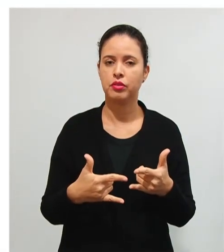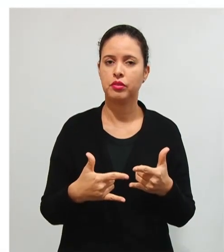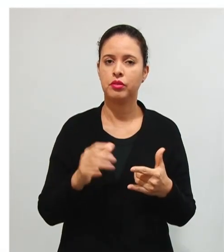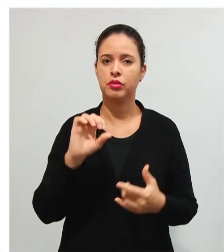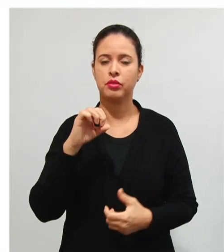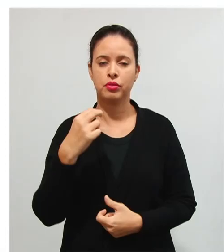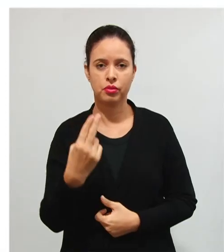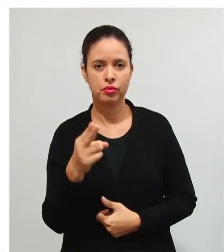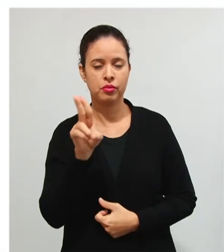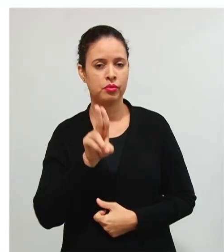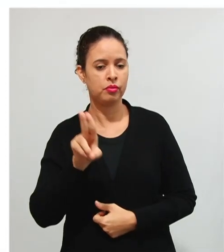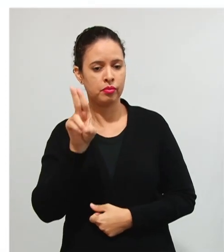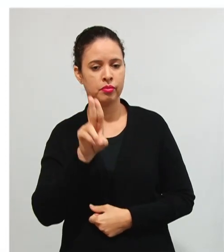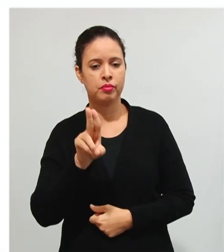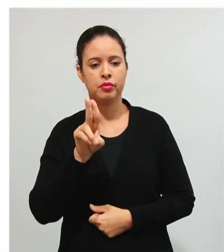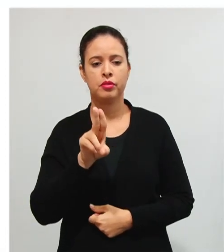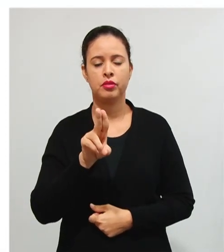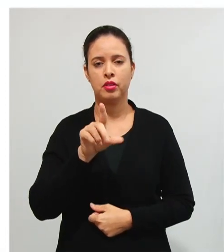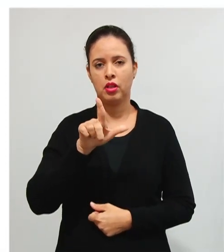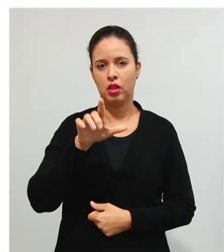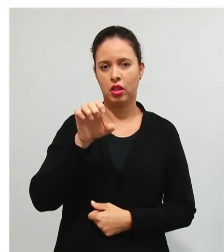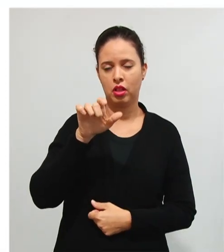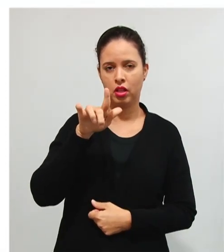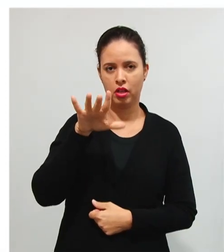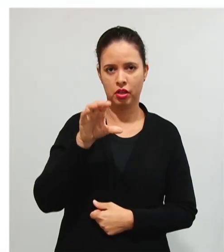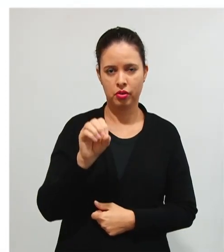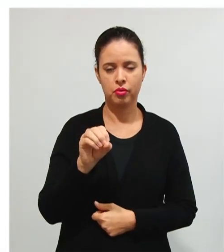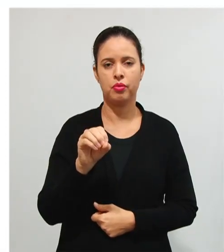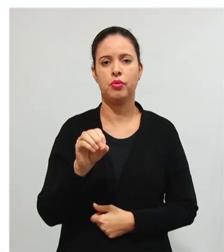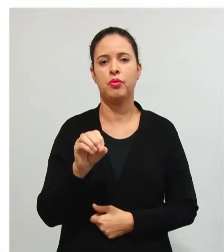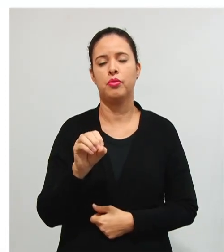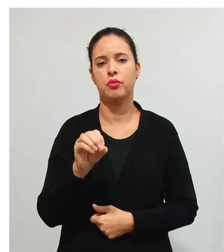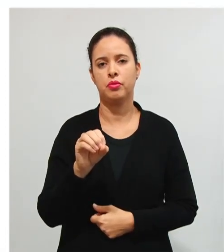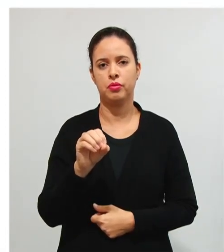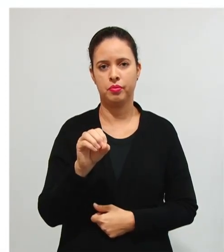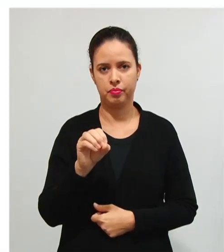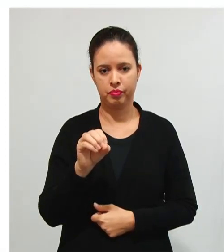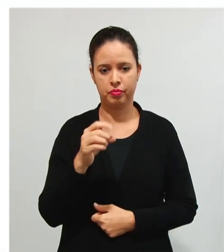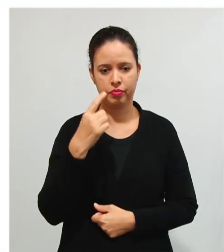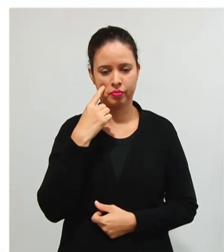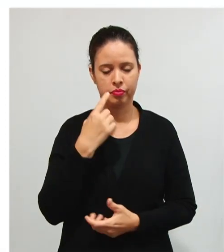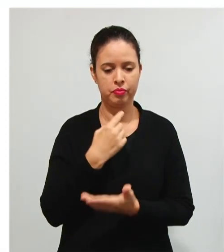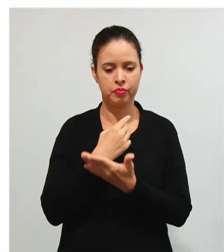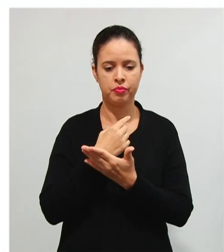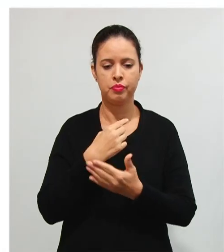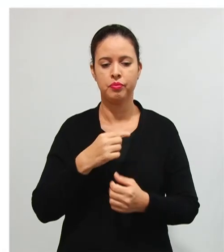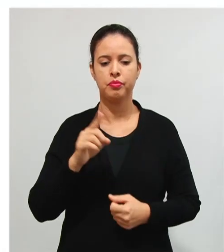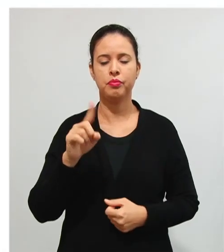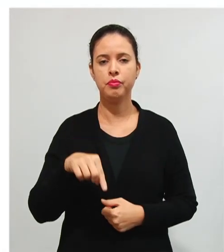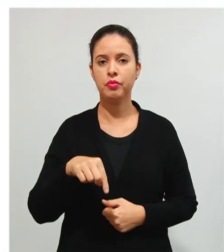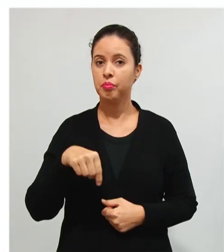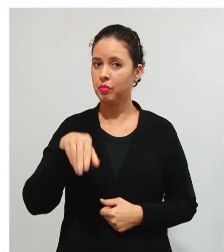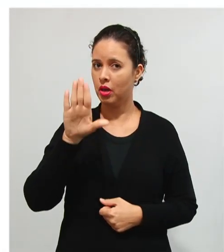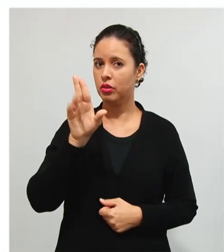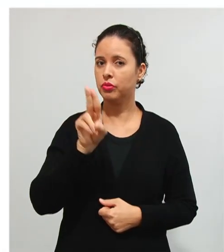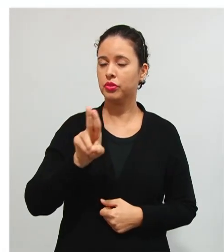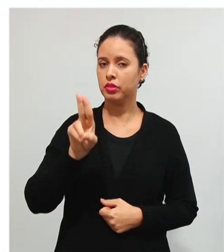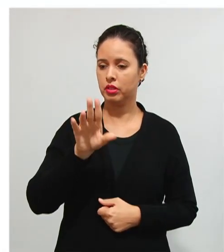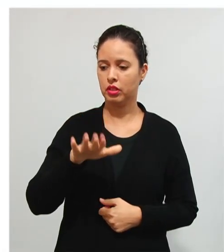ou ela está utilizando o Arduino ou está utilizando a plataforma Mindstorm da Lego, que são as mais